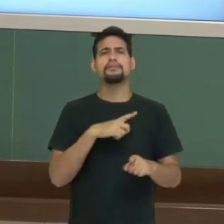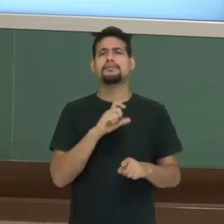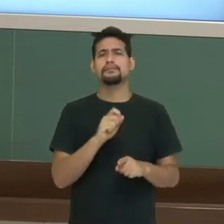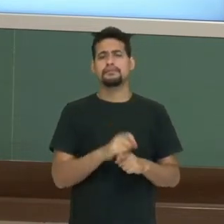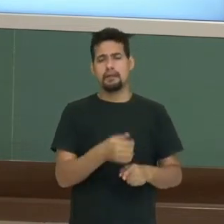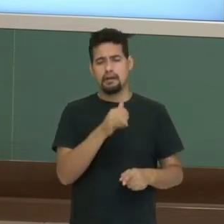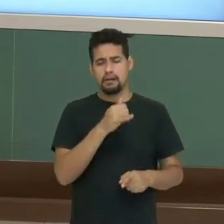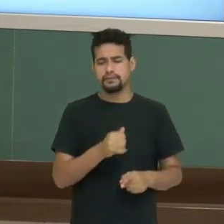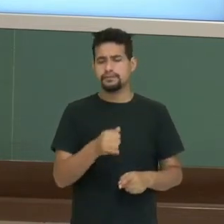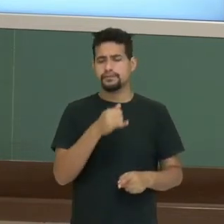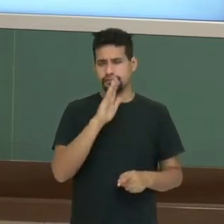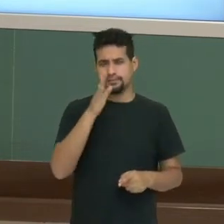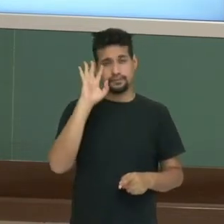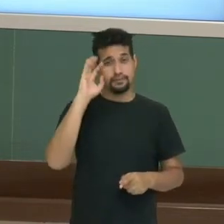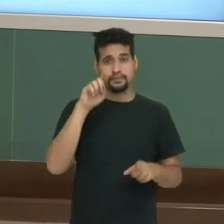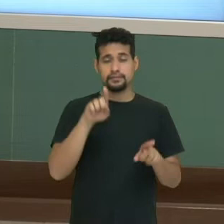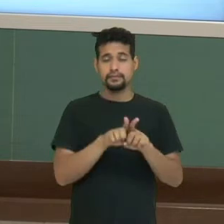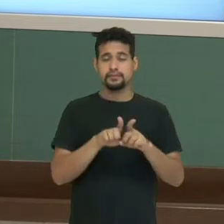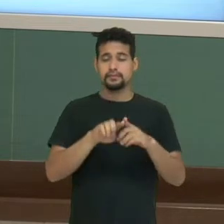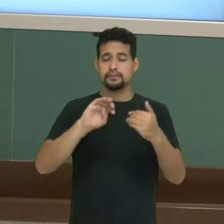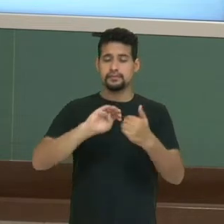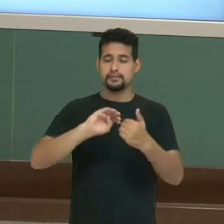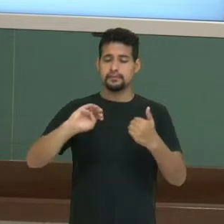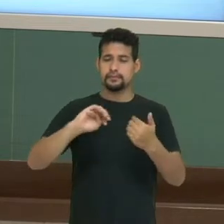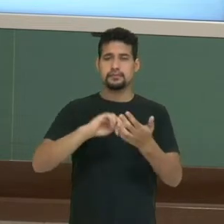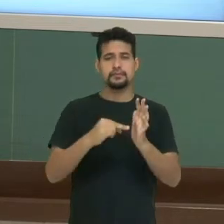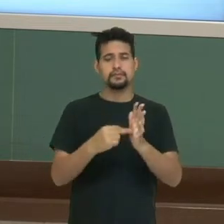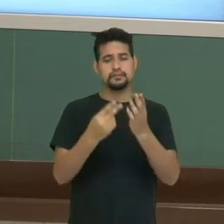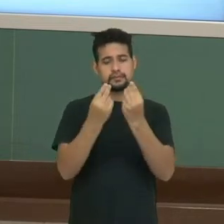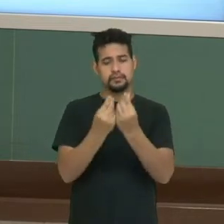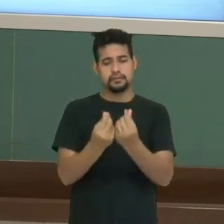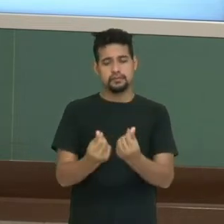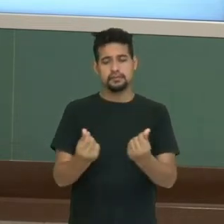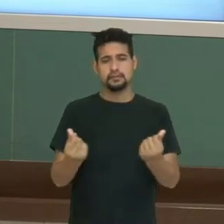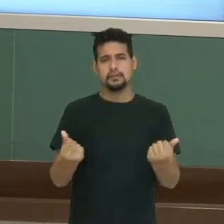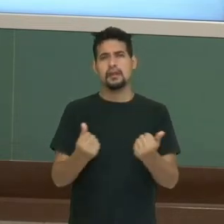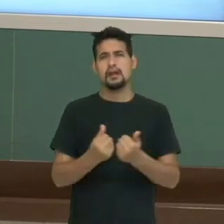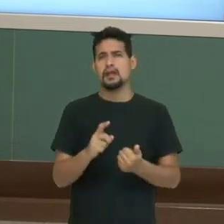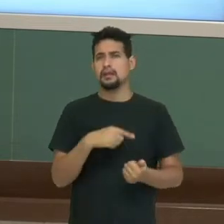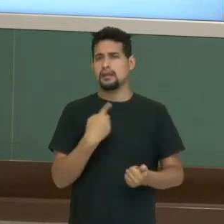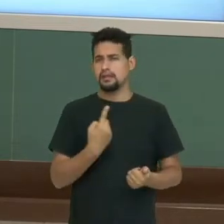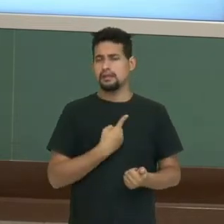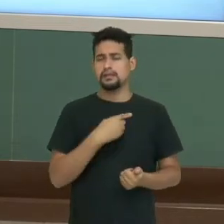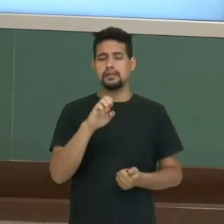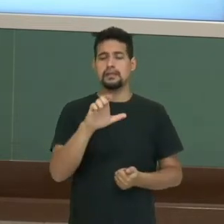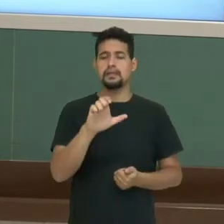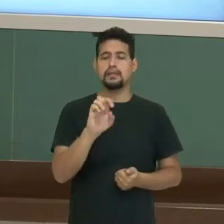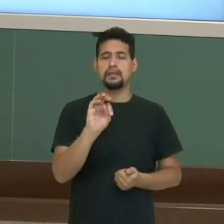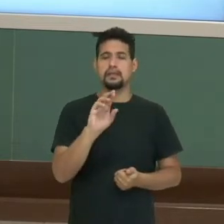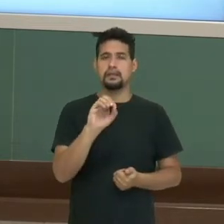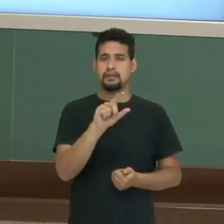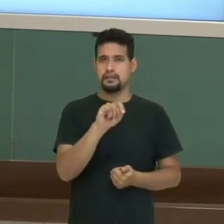corrente elétrica acontecendo, e a divisão, que é a decomposição, que é a base aí da nossa eletrólise.